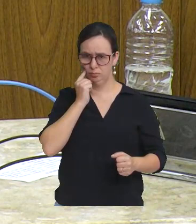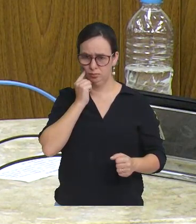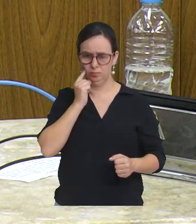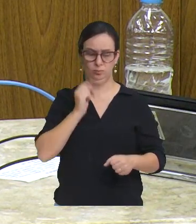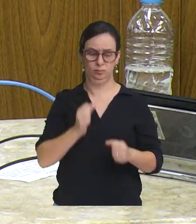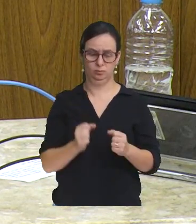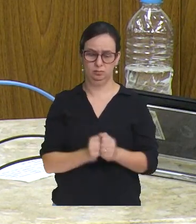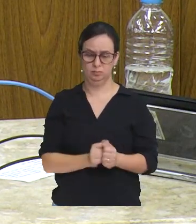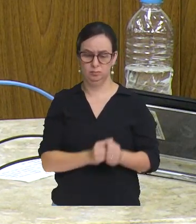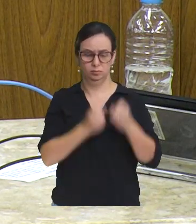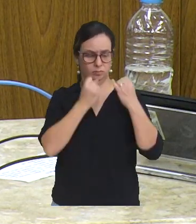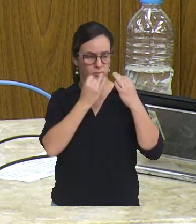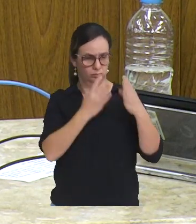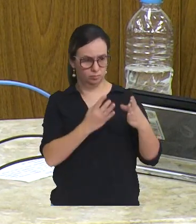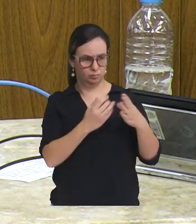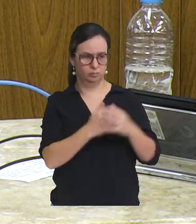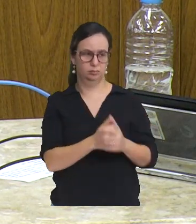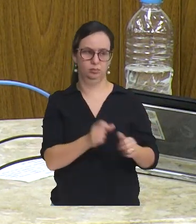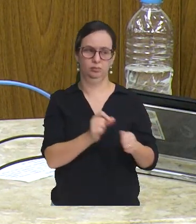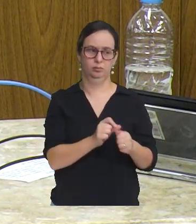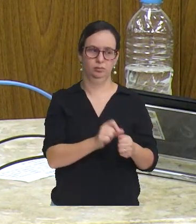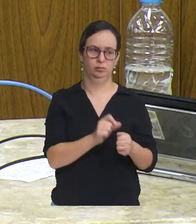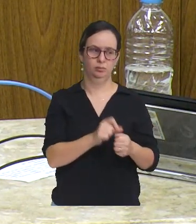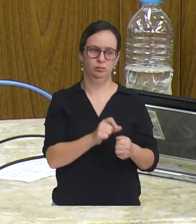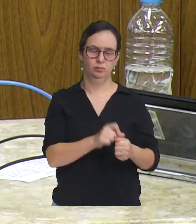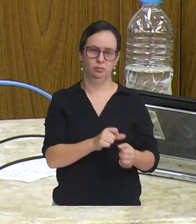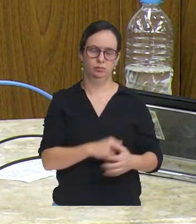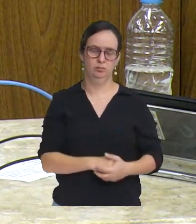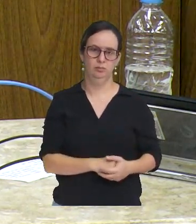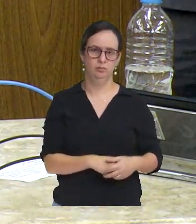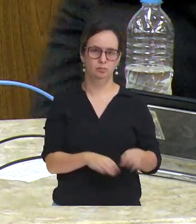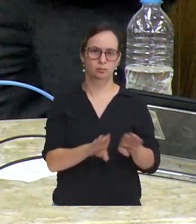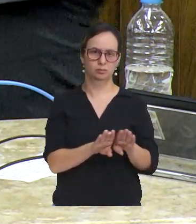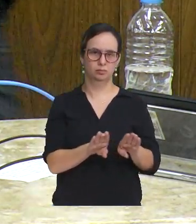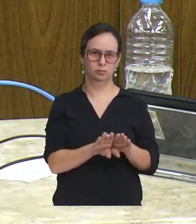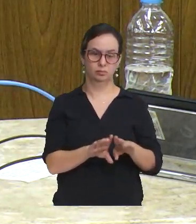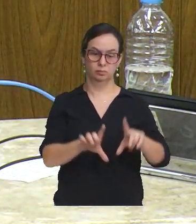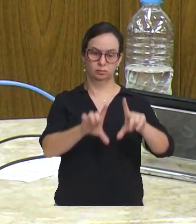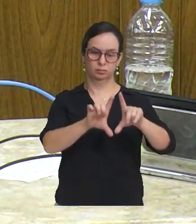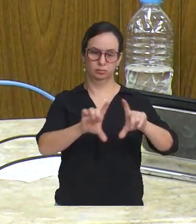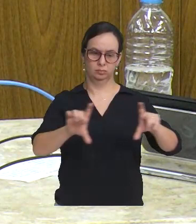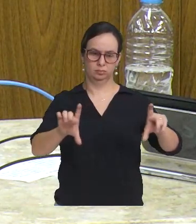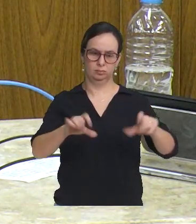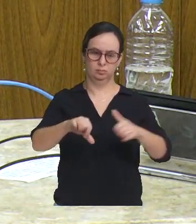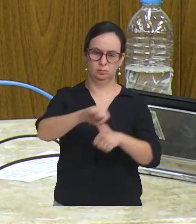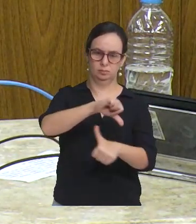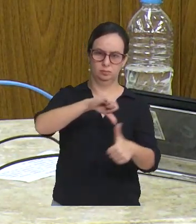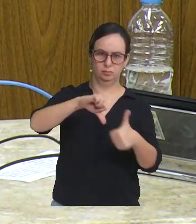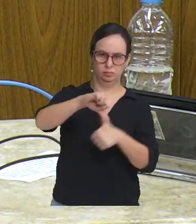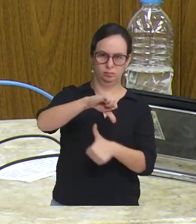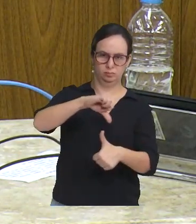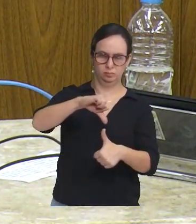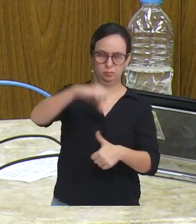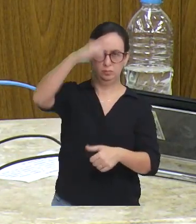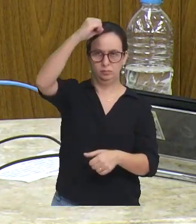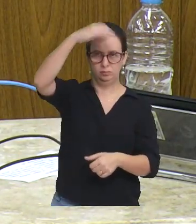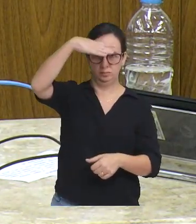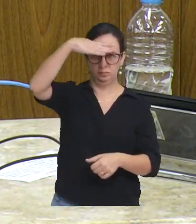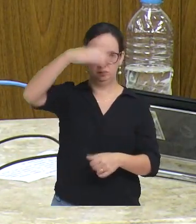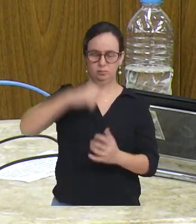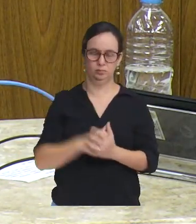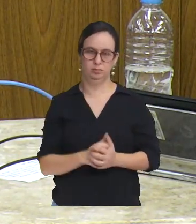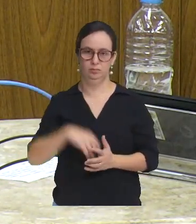aí essa discussão, né, de placas, né, desse tipo de energia, para poder